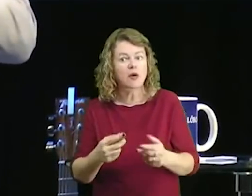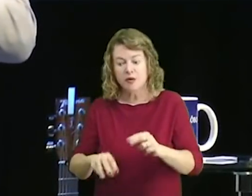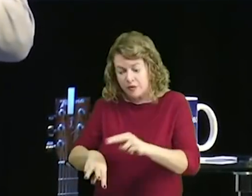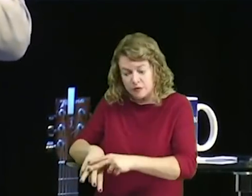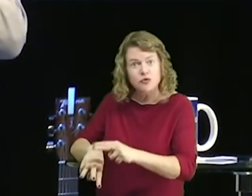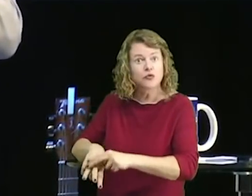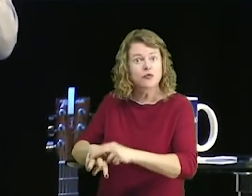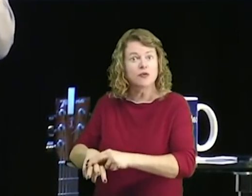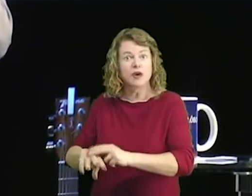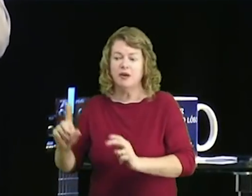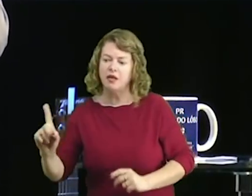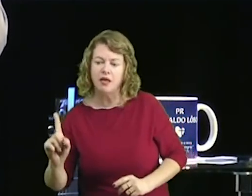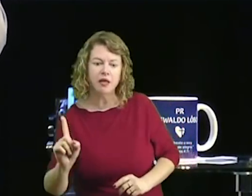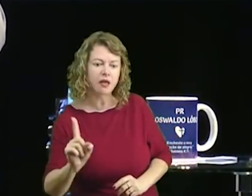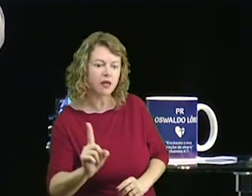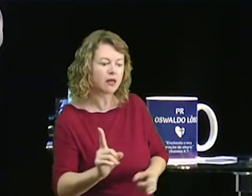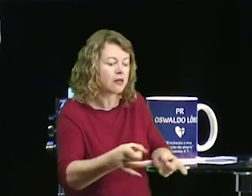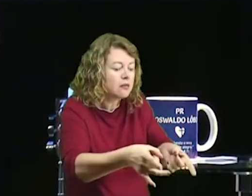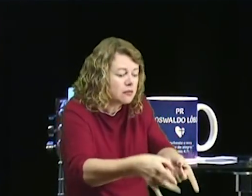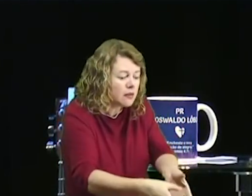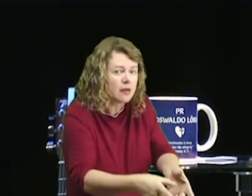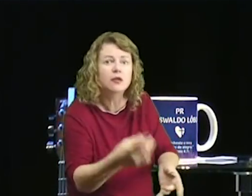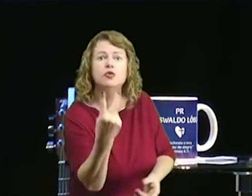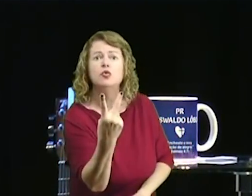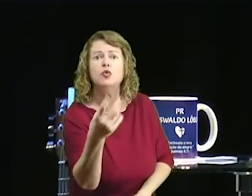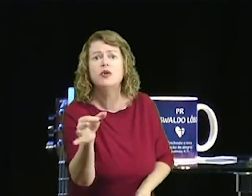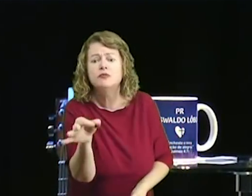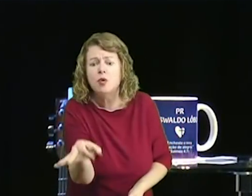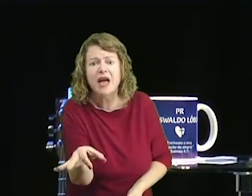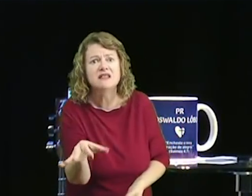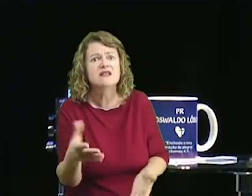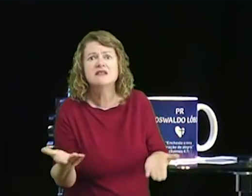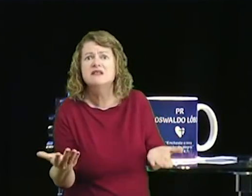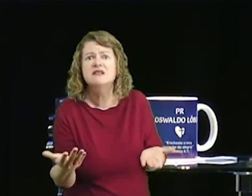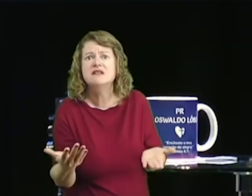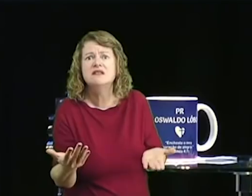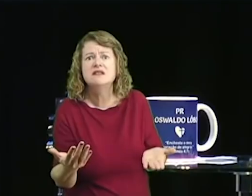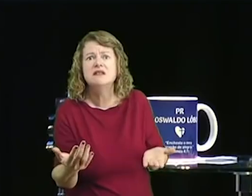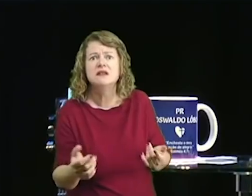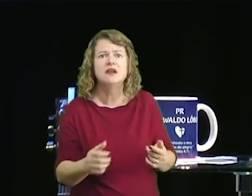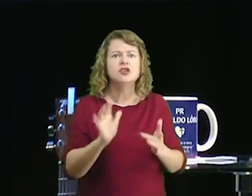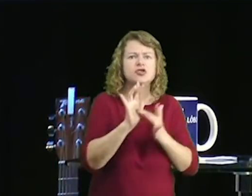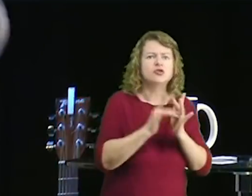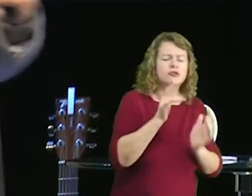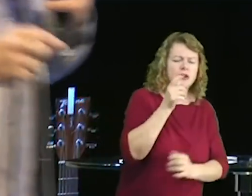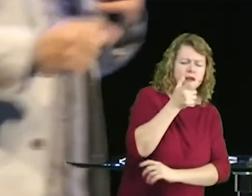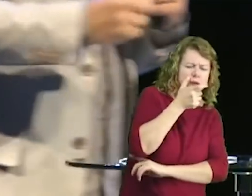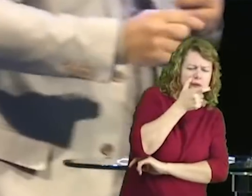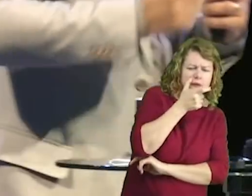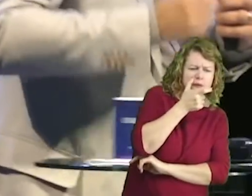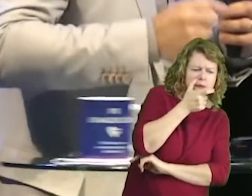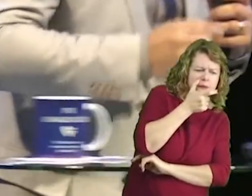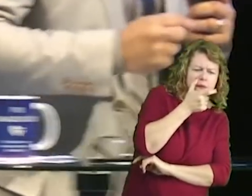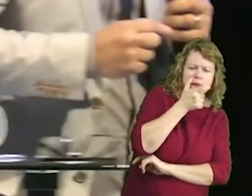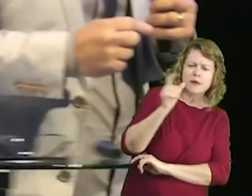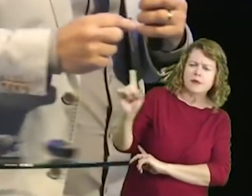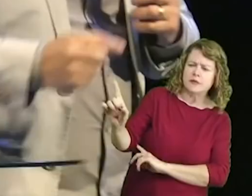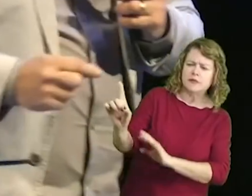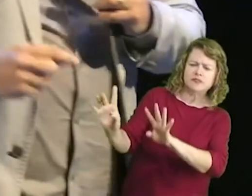Jesus falou assim, ó, o que ela deu mais do que todo mundo. Por quê? Porque ela deu, diga,